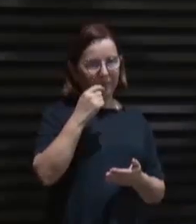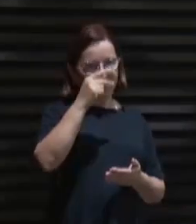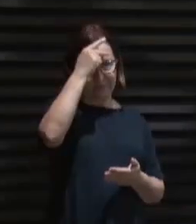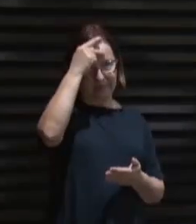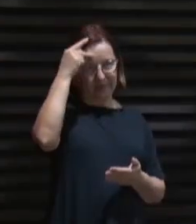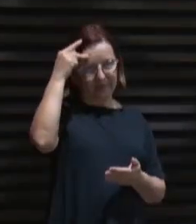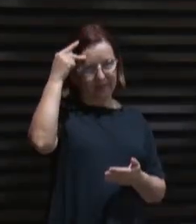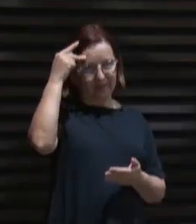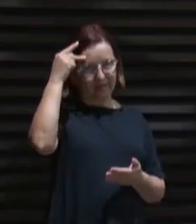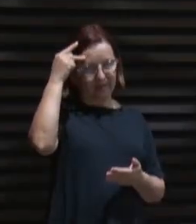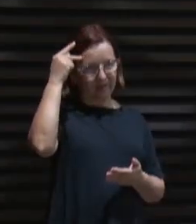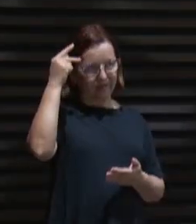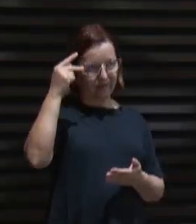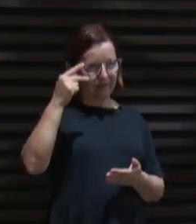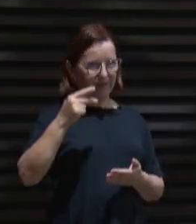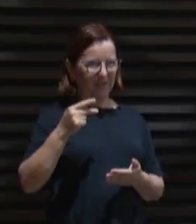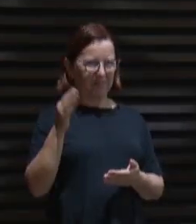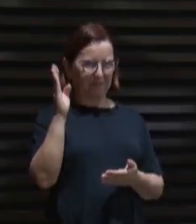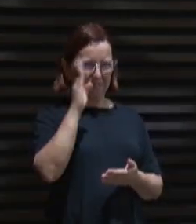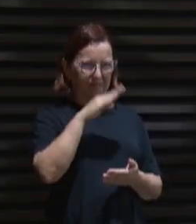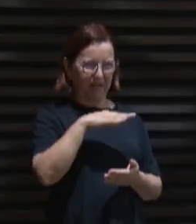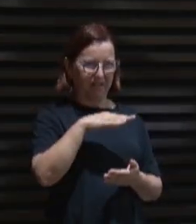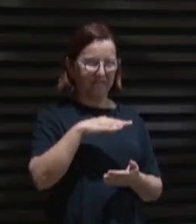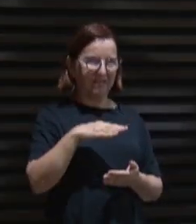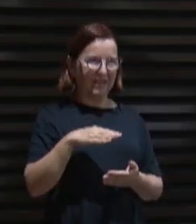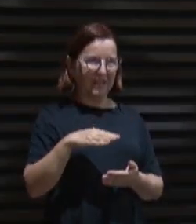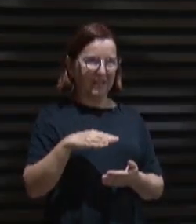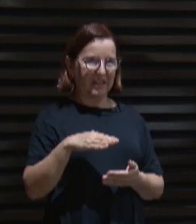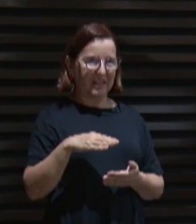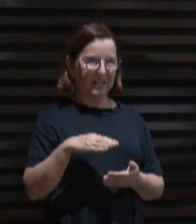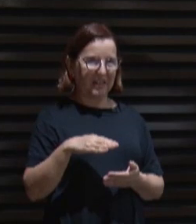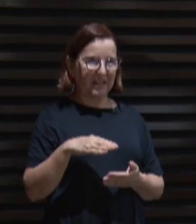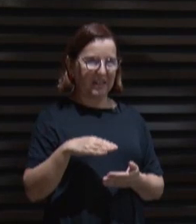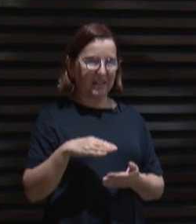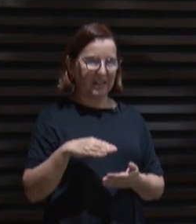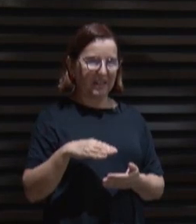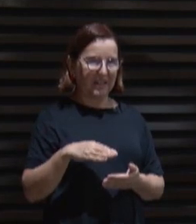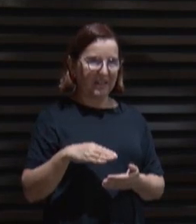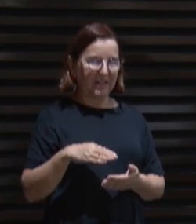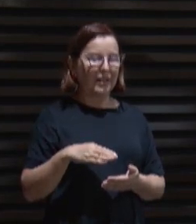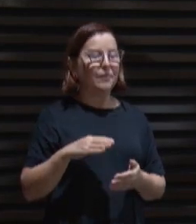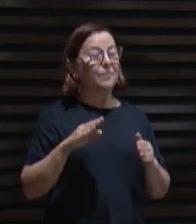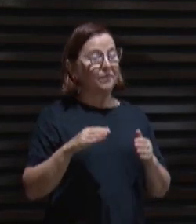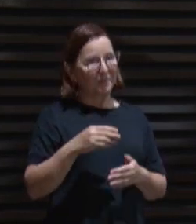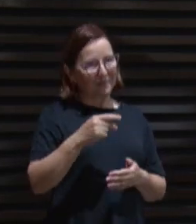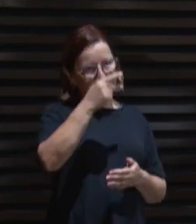de Belial, o homem vil, é o que anda com a perversidade na boca. Por favor, repete.